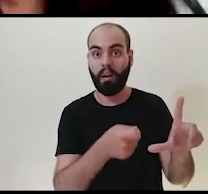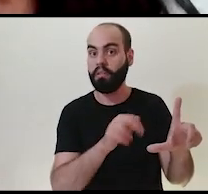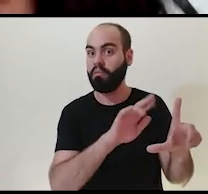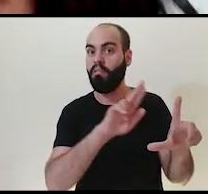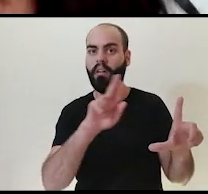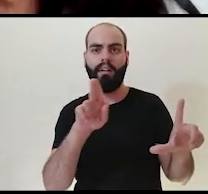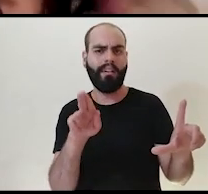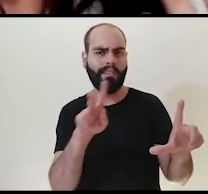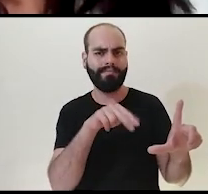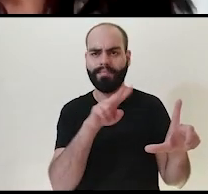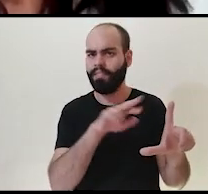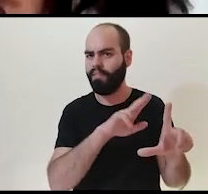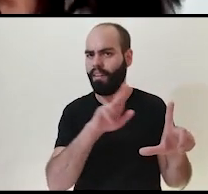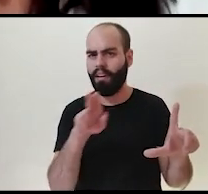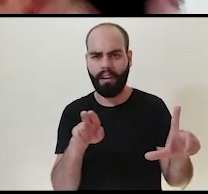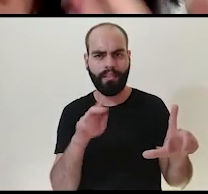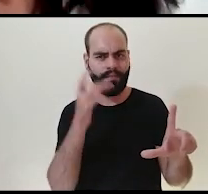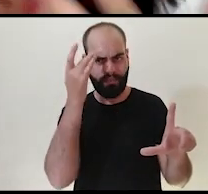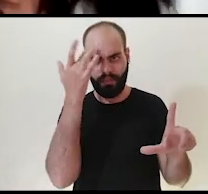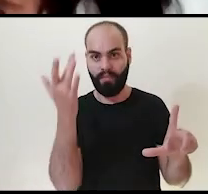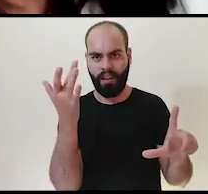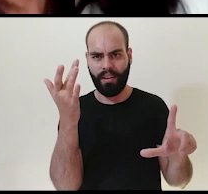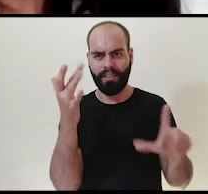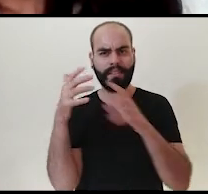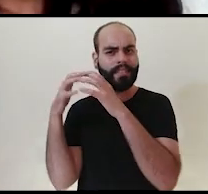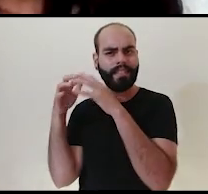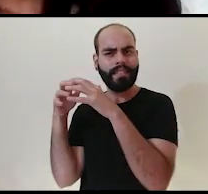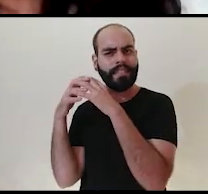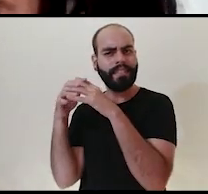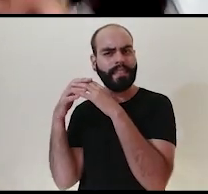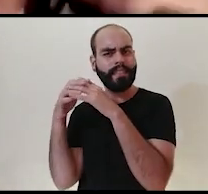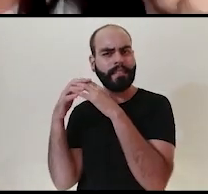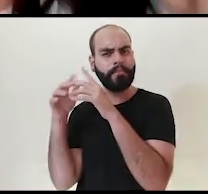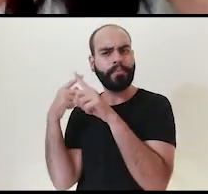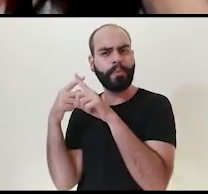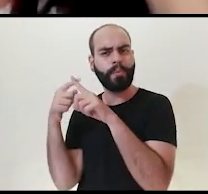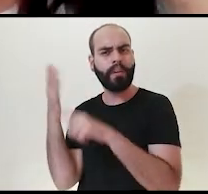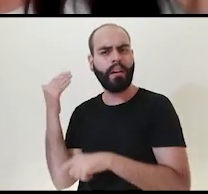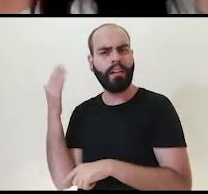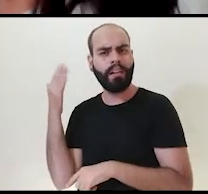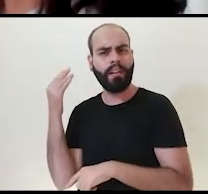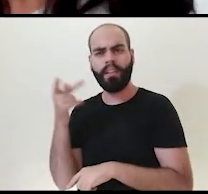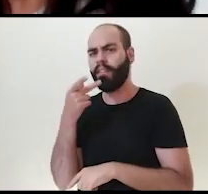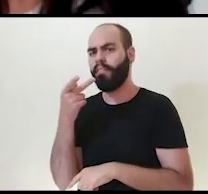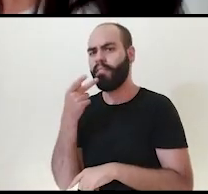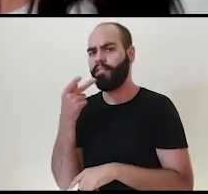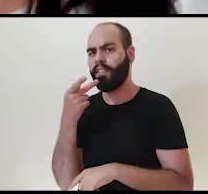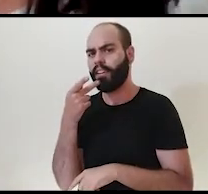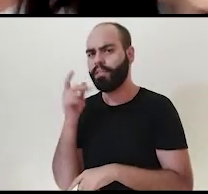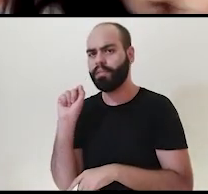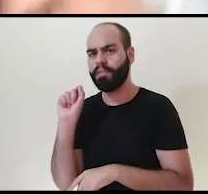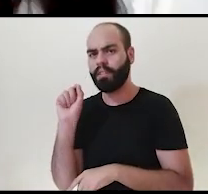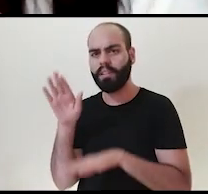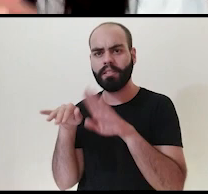balé. E aí eu fiquei pensando, eu fiquei muito reflexiva nesse assunto, porque ele estava falando que ele escutava às vezes de som, ele